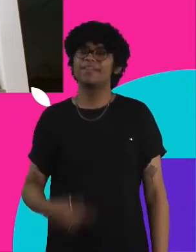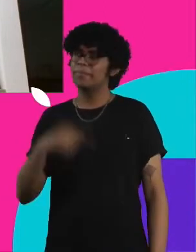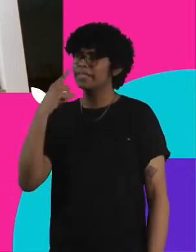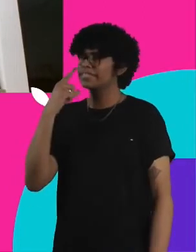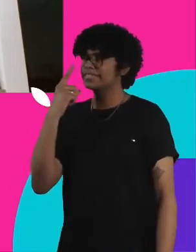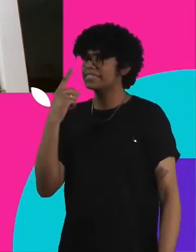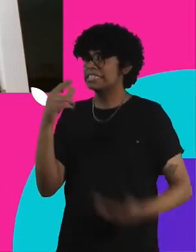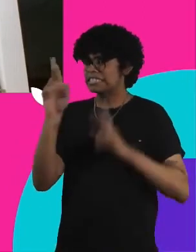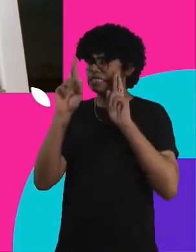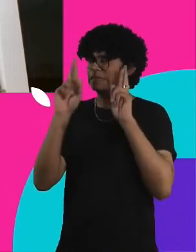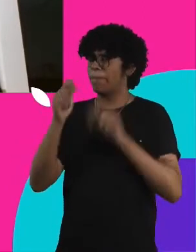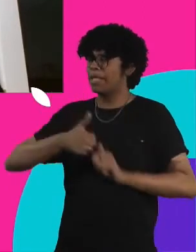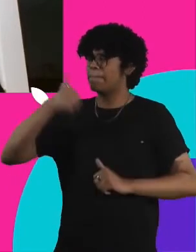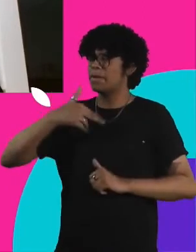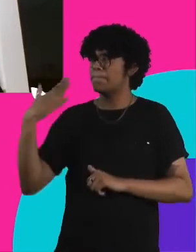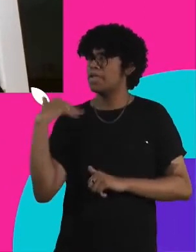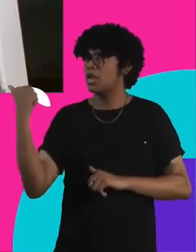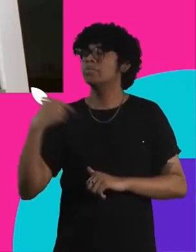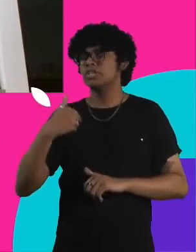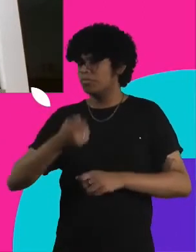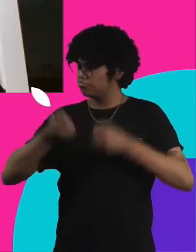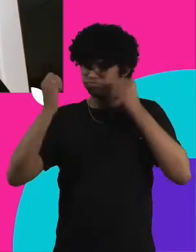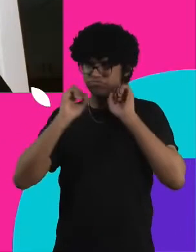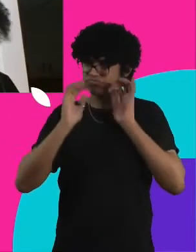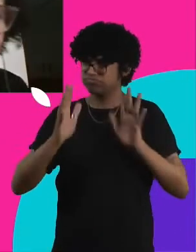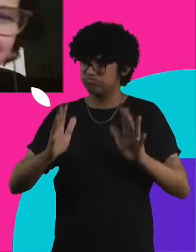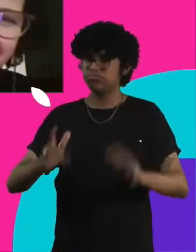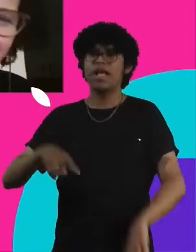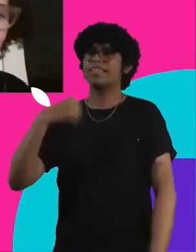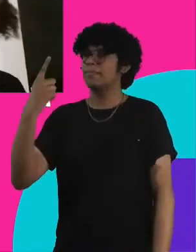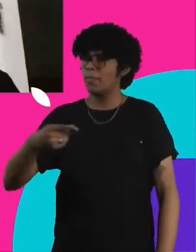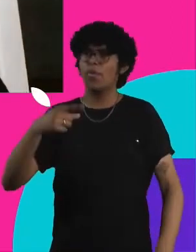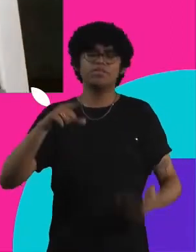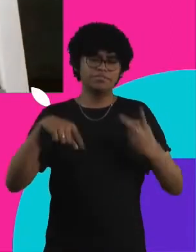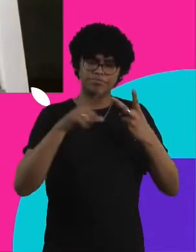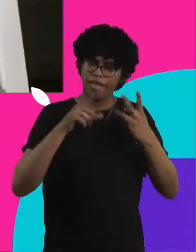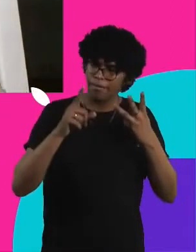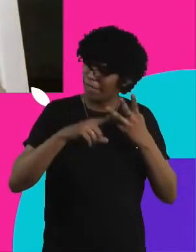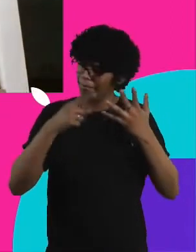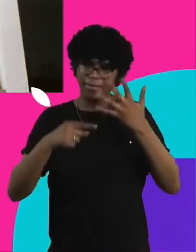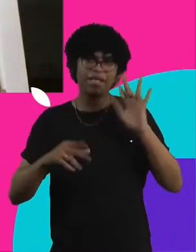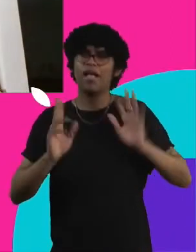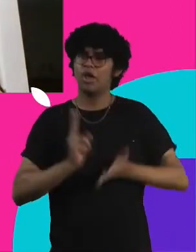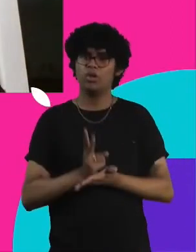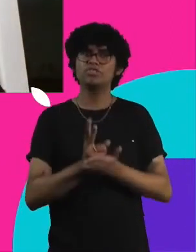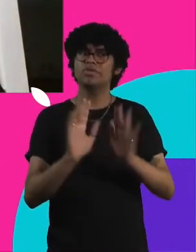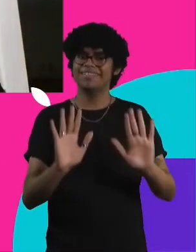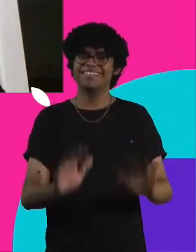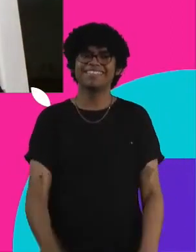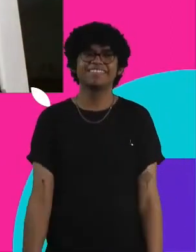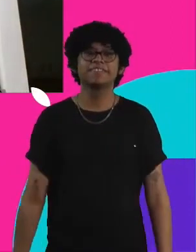chama primeiro, porque aí eu já falo logo e depois fala a Marcela, o Celso, o Joaquim, tá tudo certo.